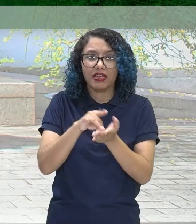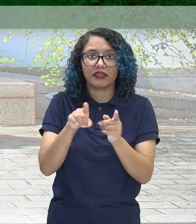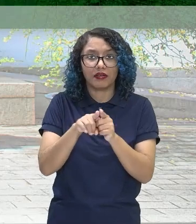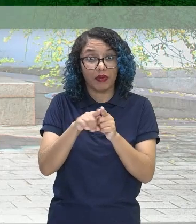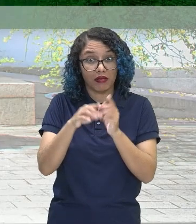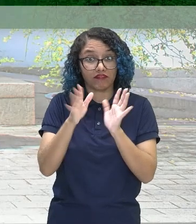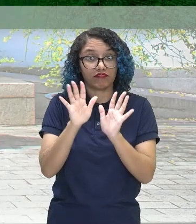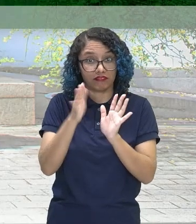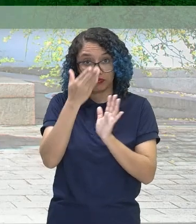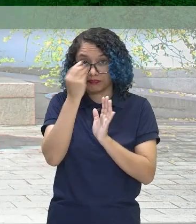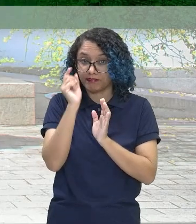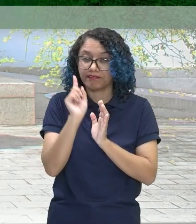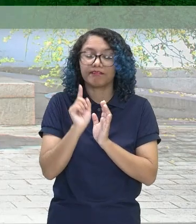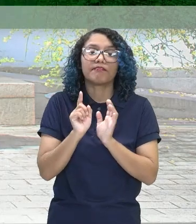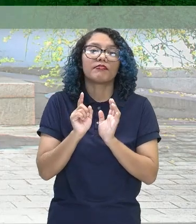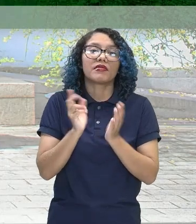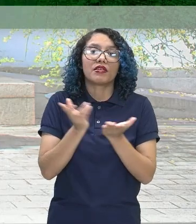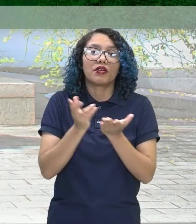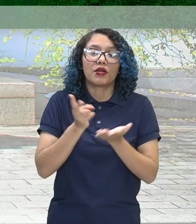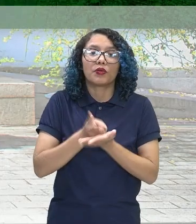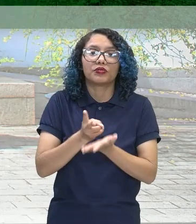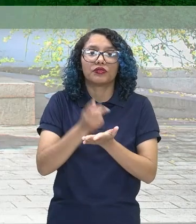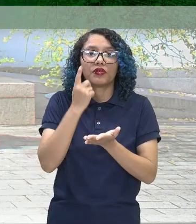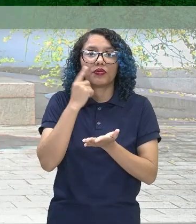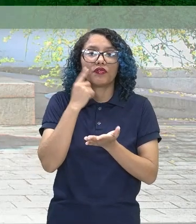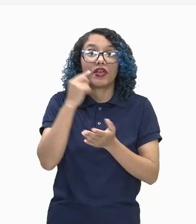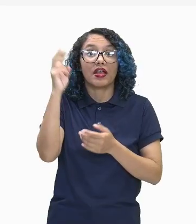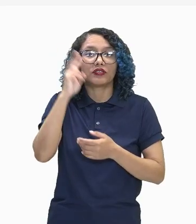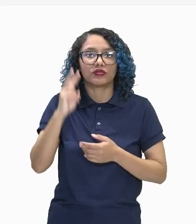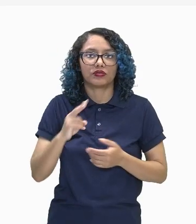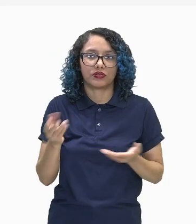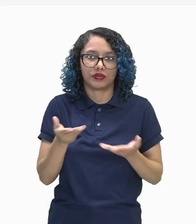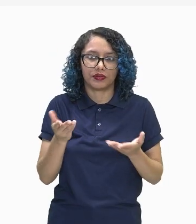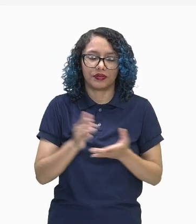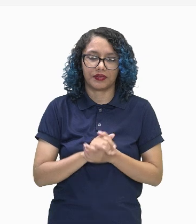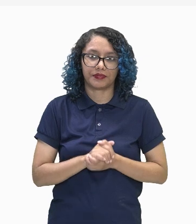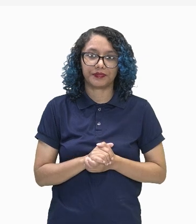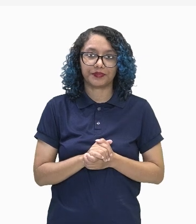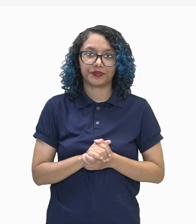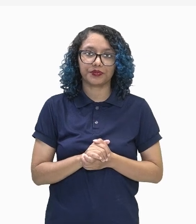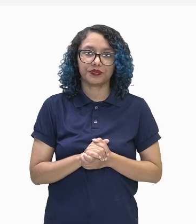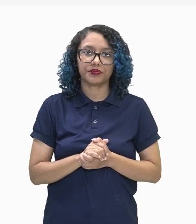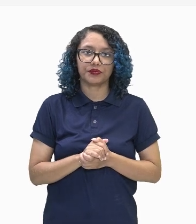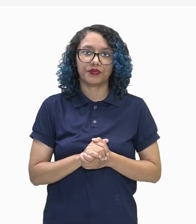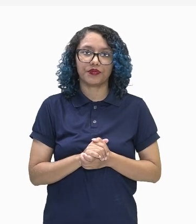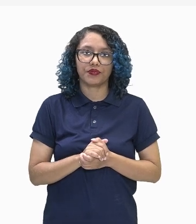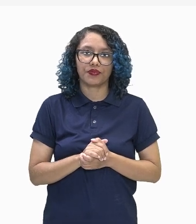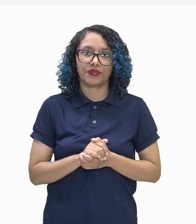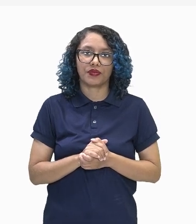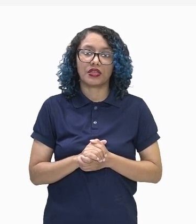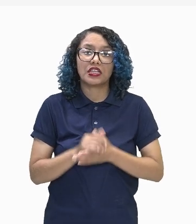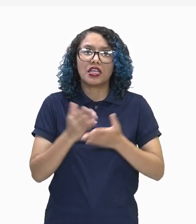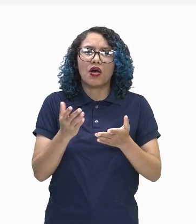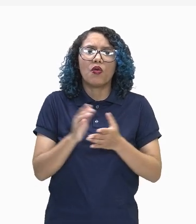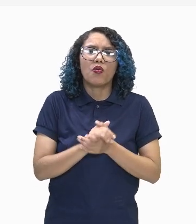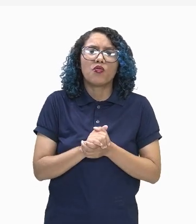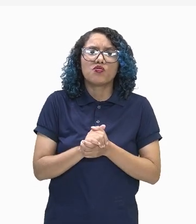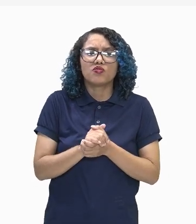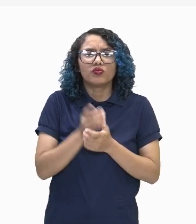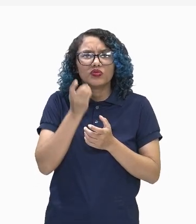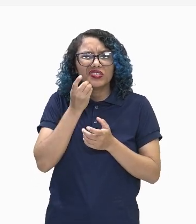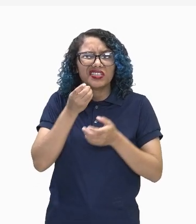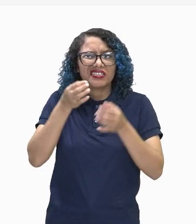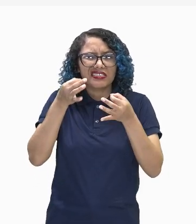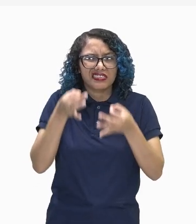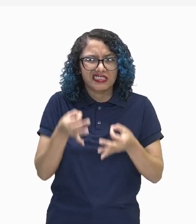esqueçam, vamos ver aí um pouquinho mais sobre a sua história? Então, observem. Não existe uma data certa